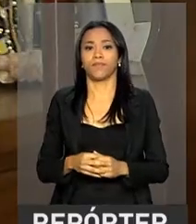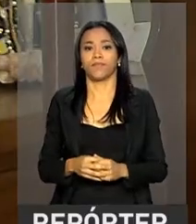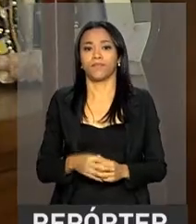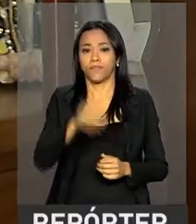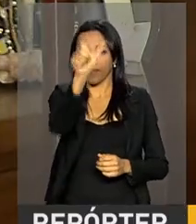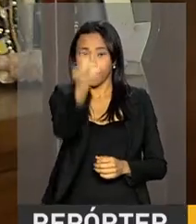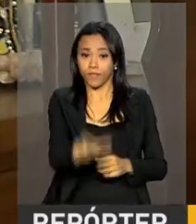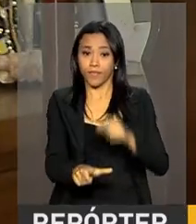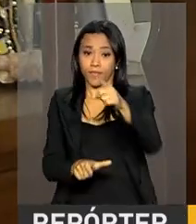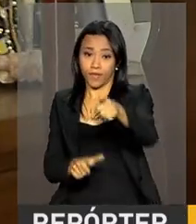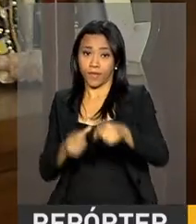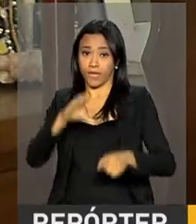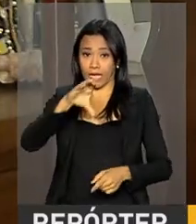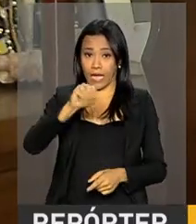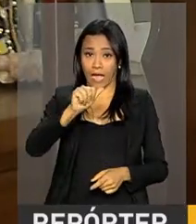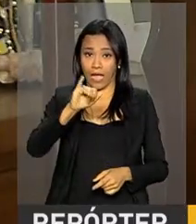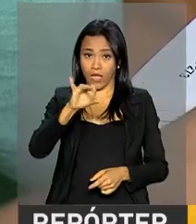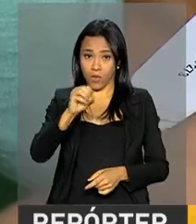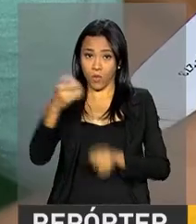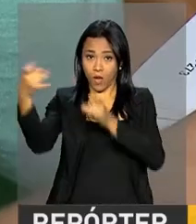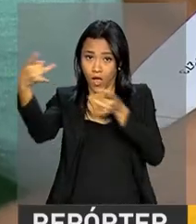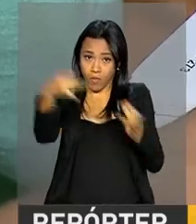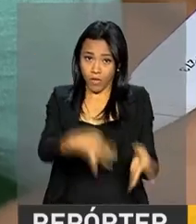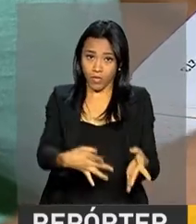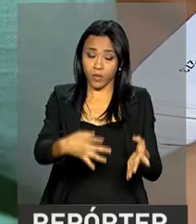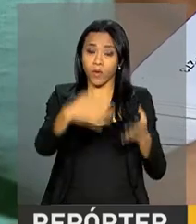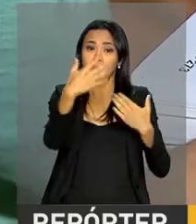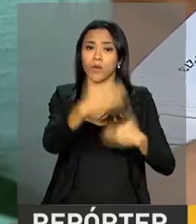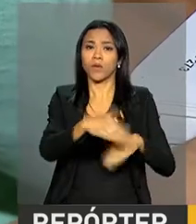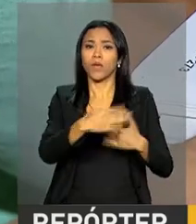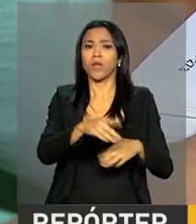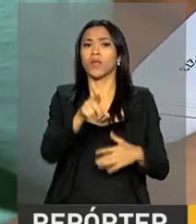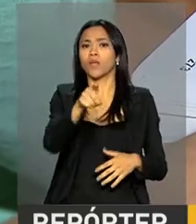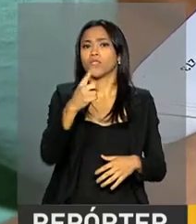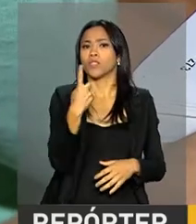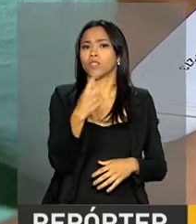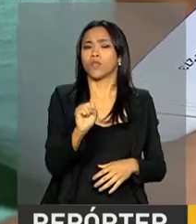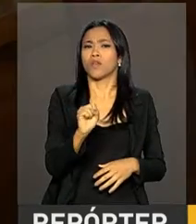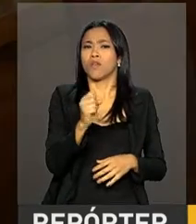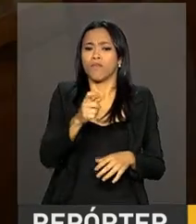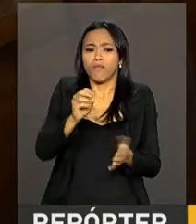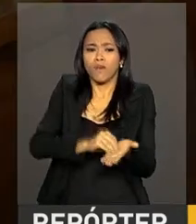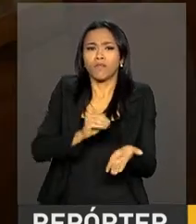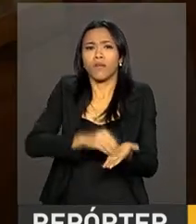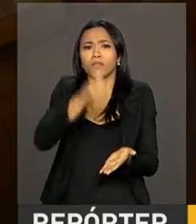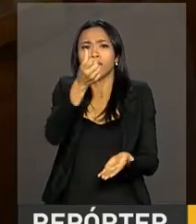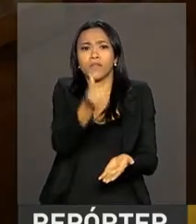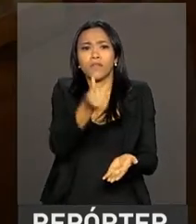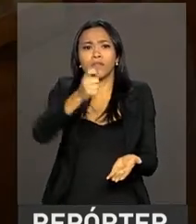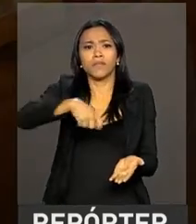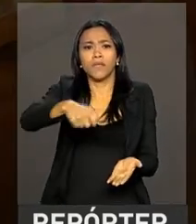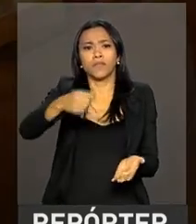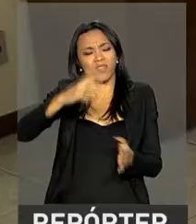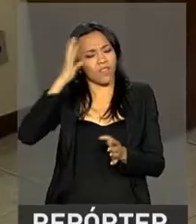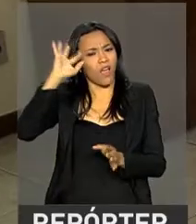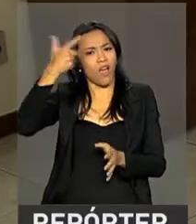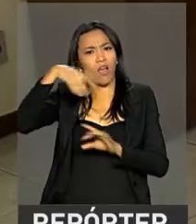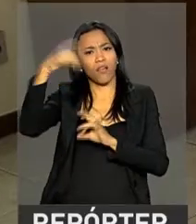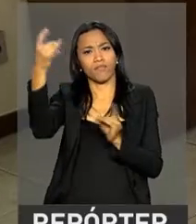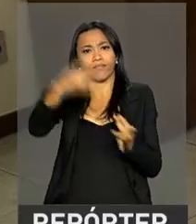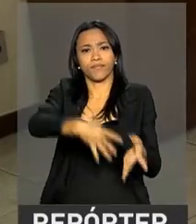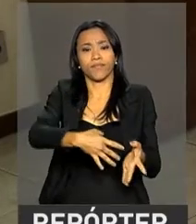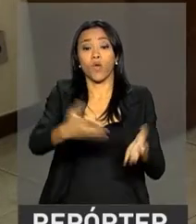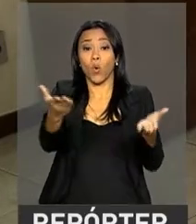caio abandonou a escola aos 18 anos faltavam seis meses para concluir o ensino médio quando desistiu de estudar